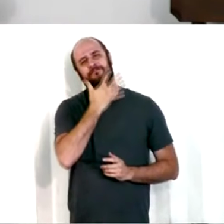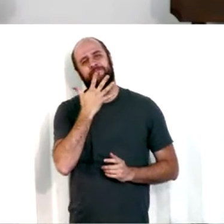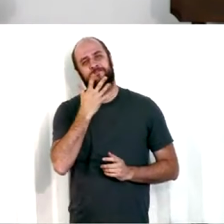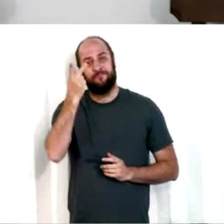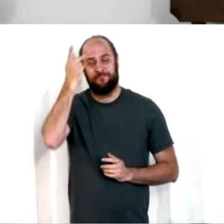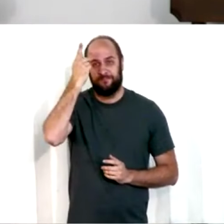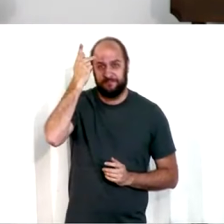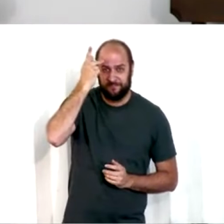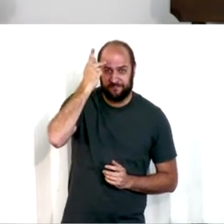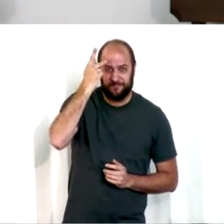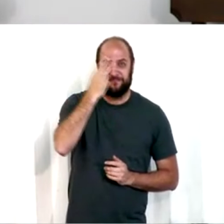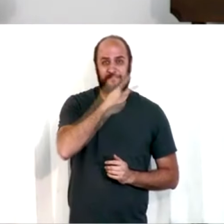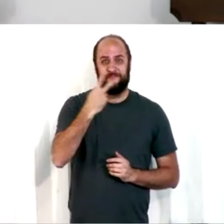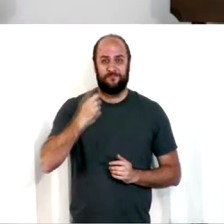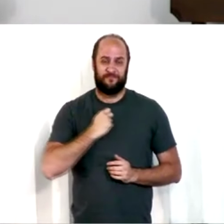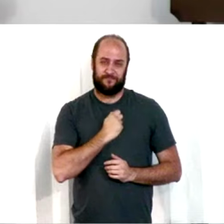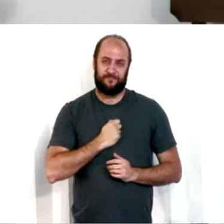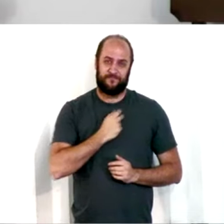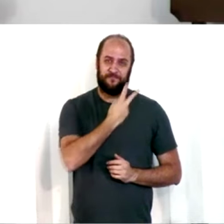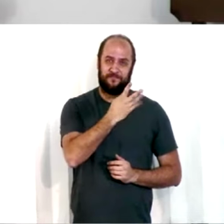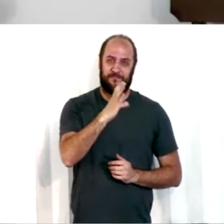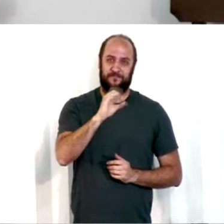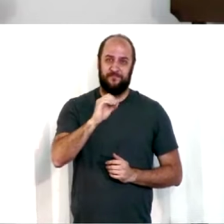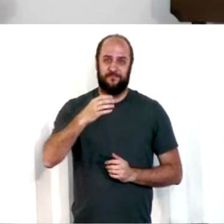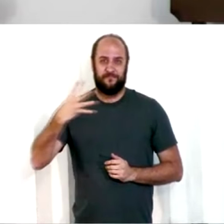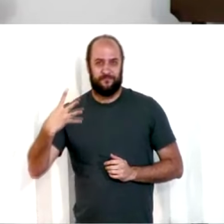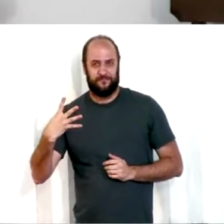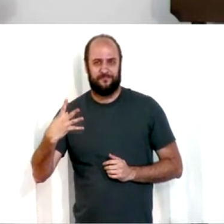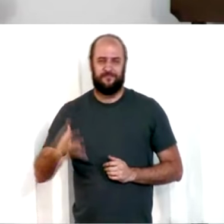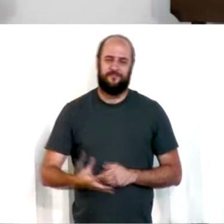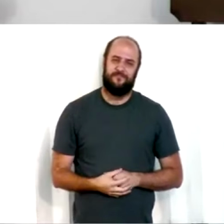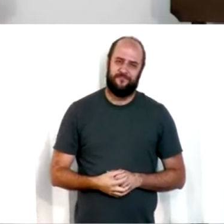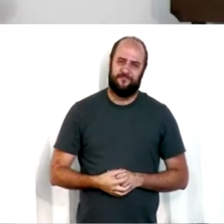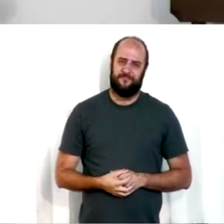Paulo, 22 de agosto de 2004.